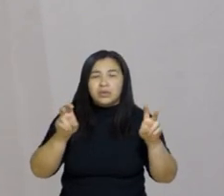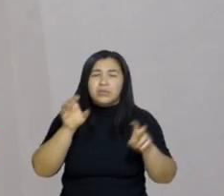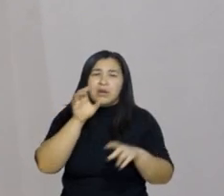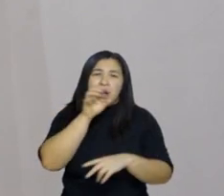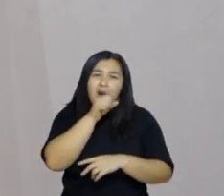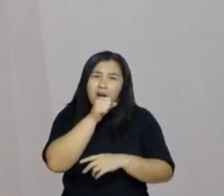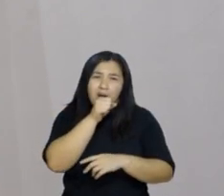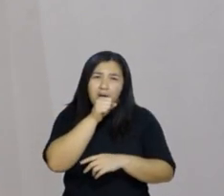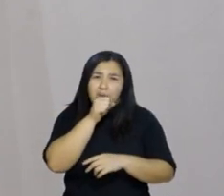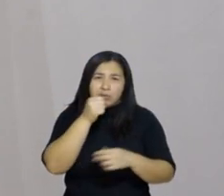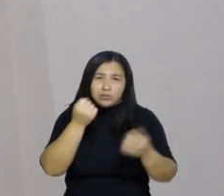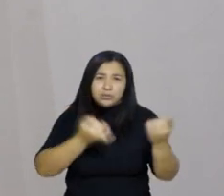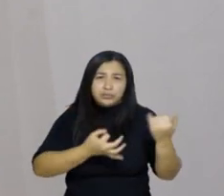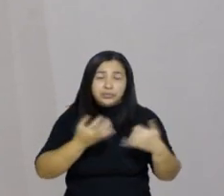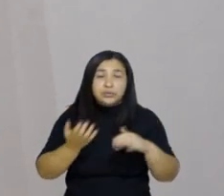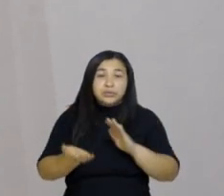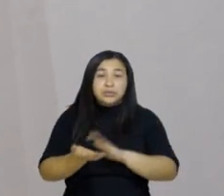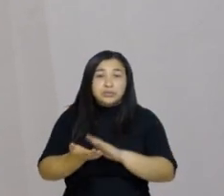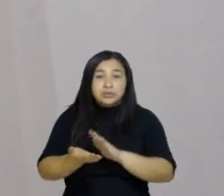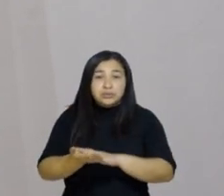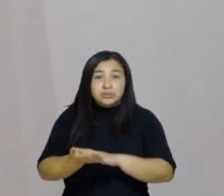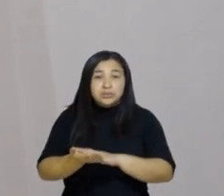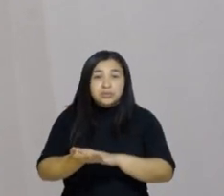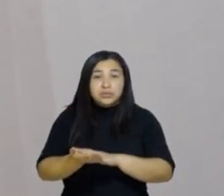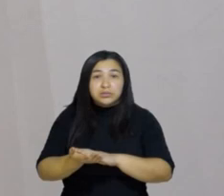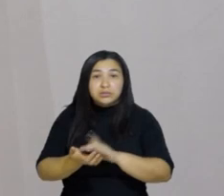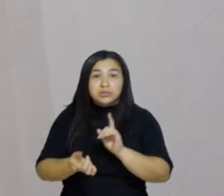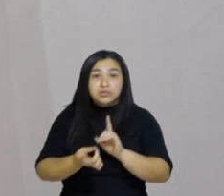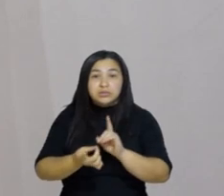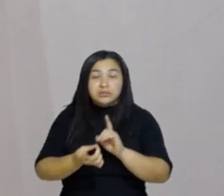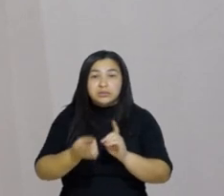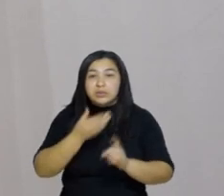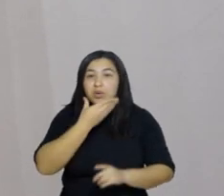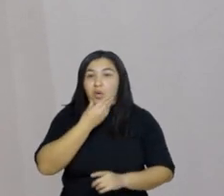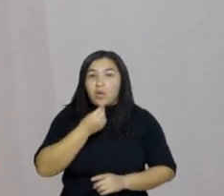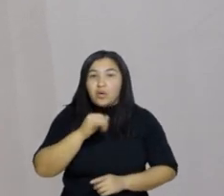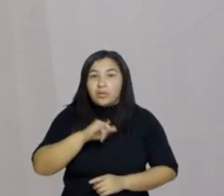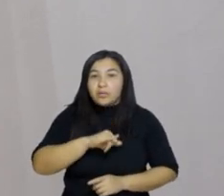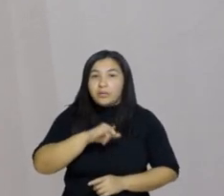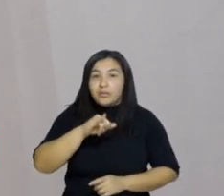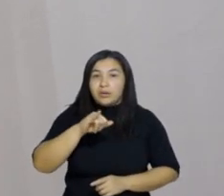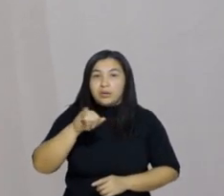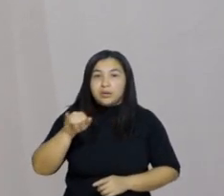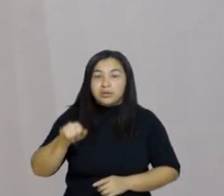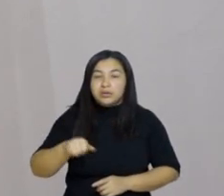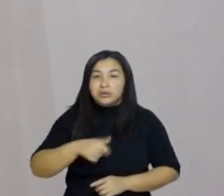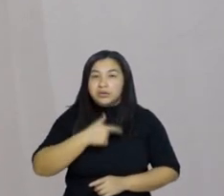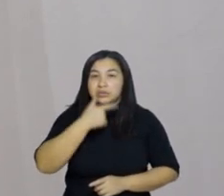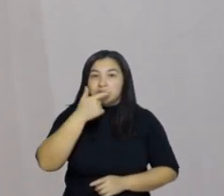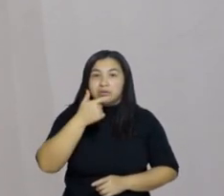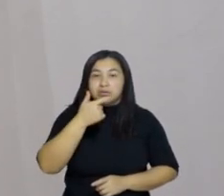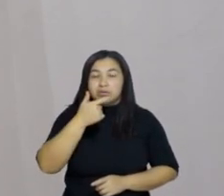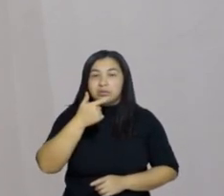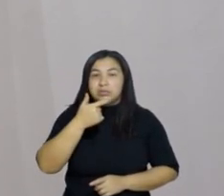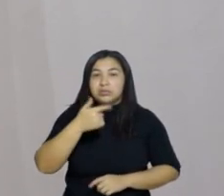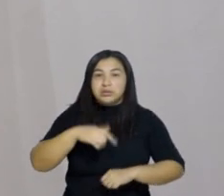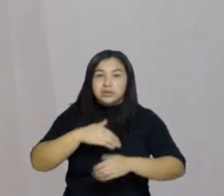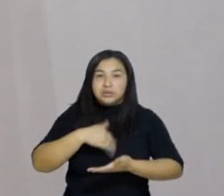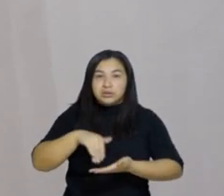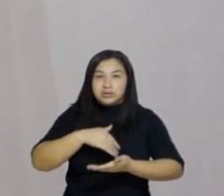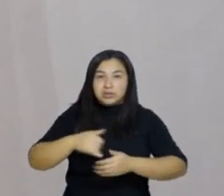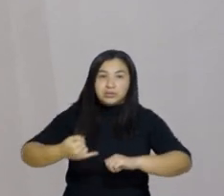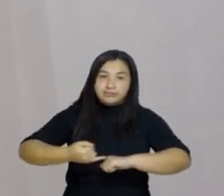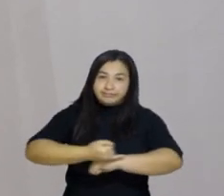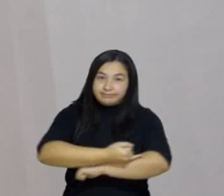para elogiar o atendimento do secretário Jerry Comper, que é o secretário de Infraestrutura. Não que a